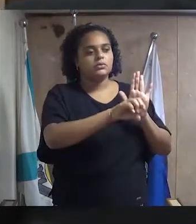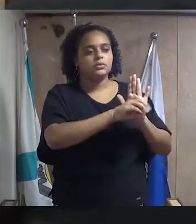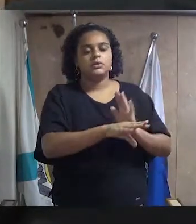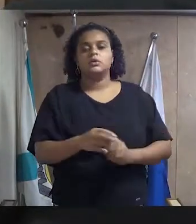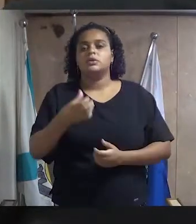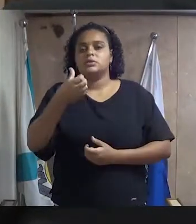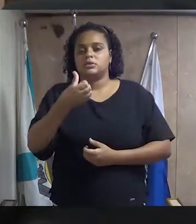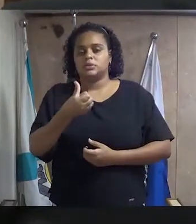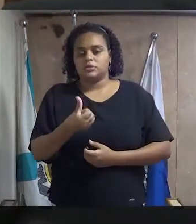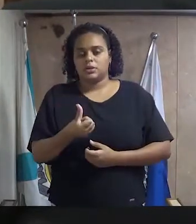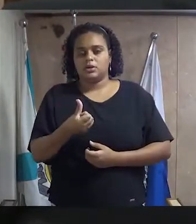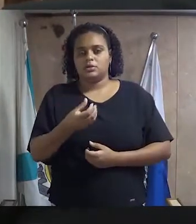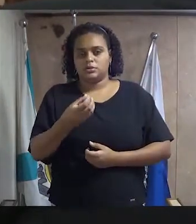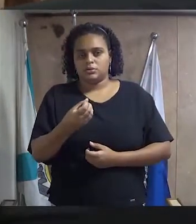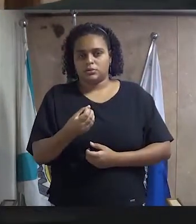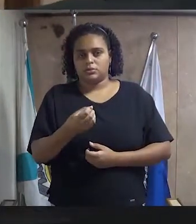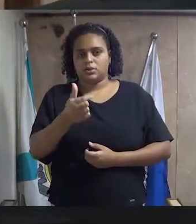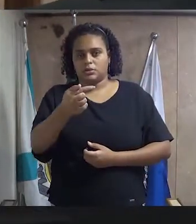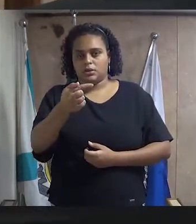Indicação